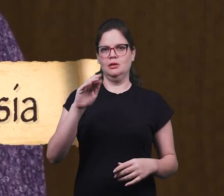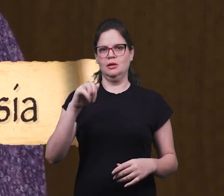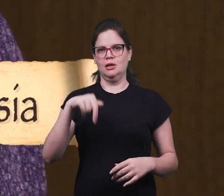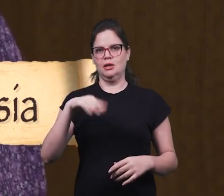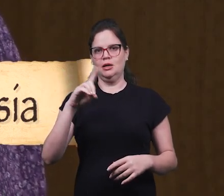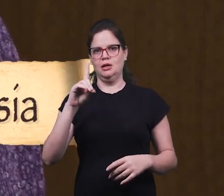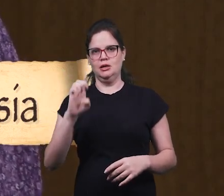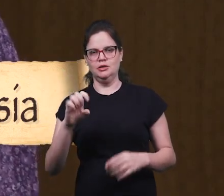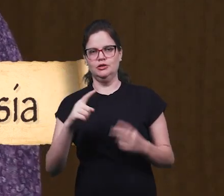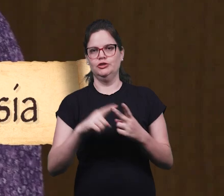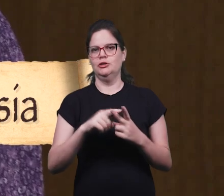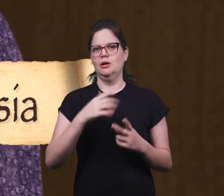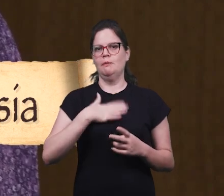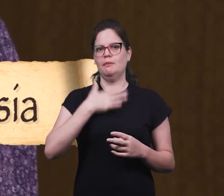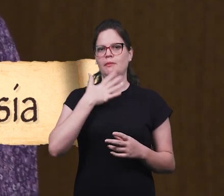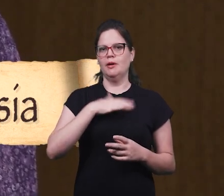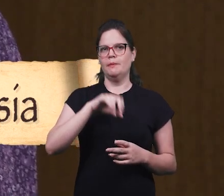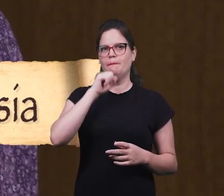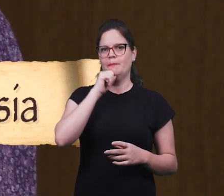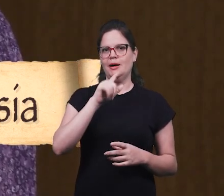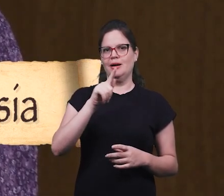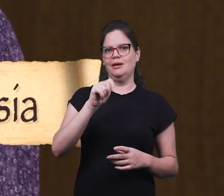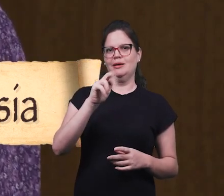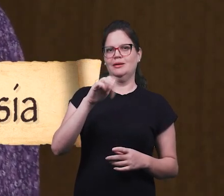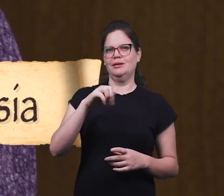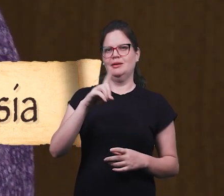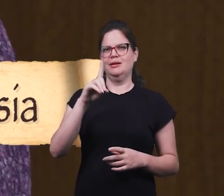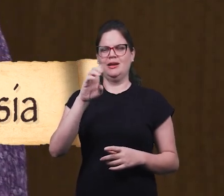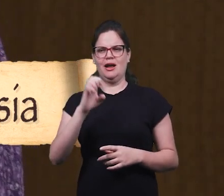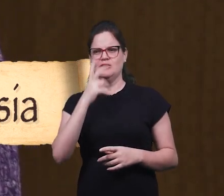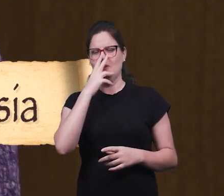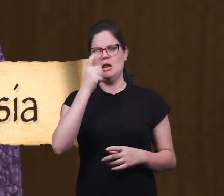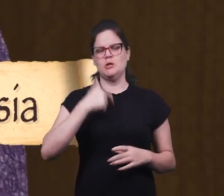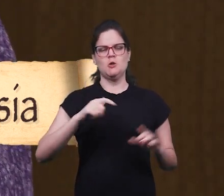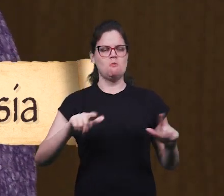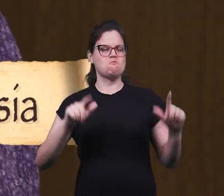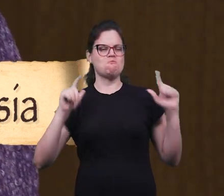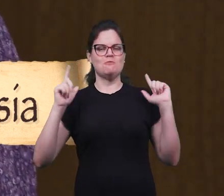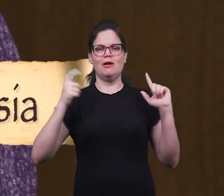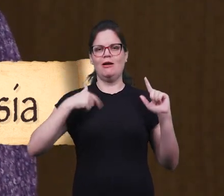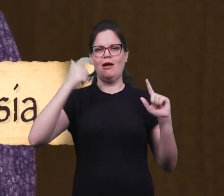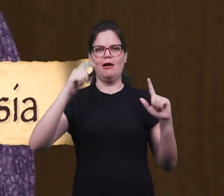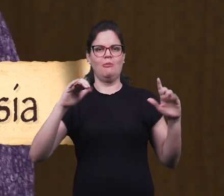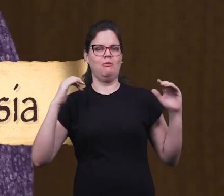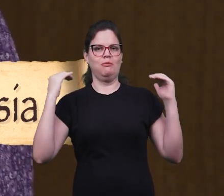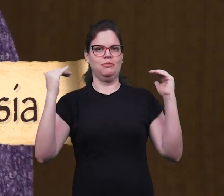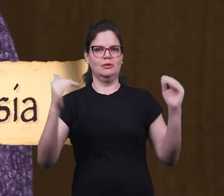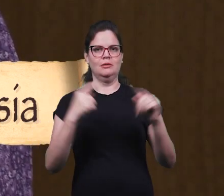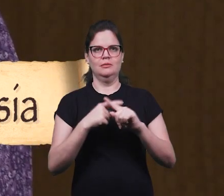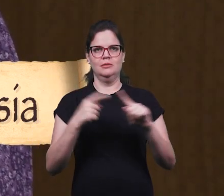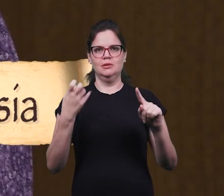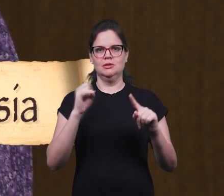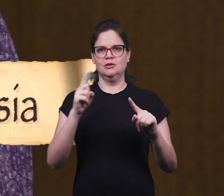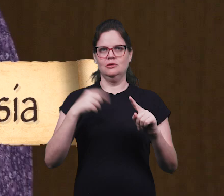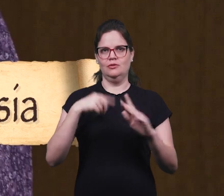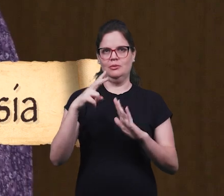pai fulano grande. Contando vantagem. Todos contam vantagem. E aí a gente vai para a